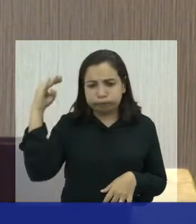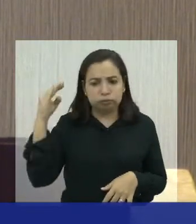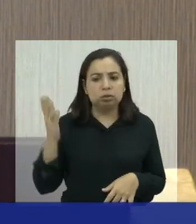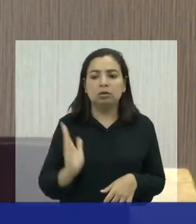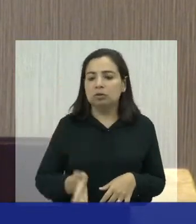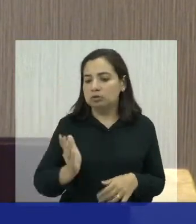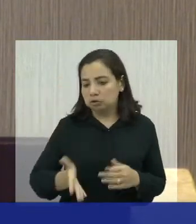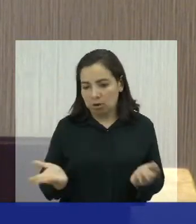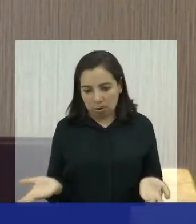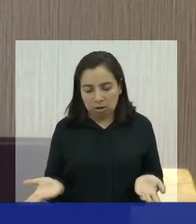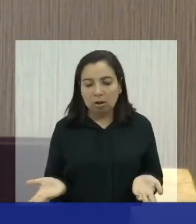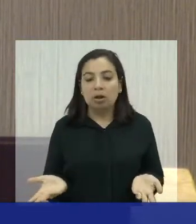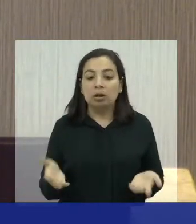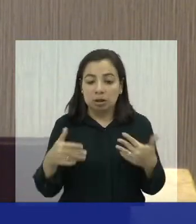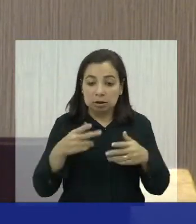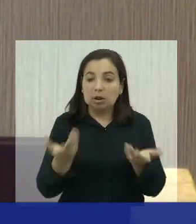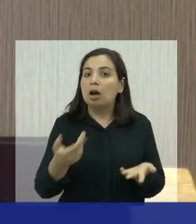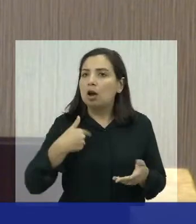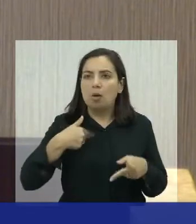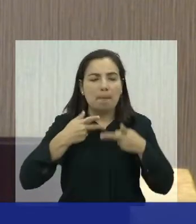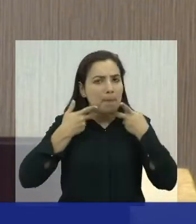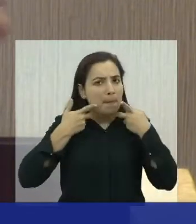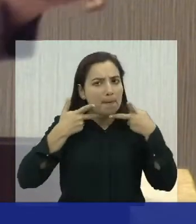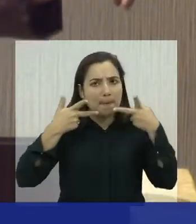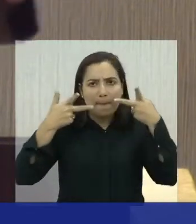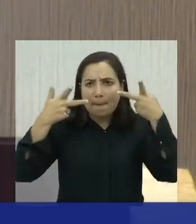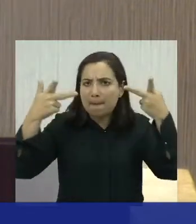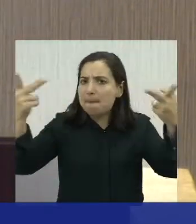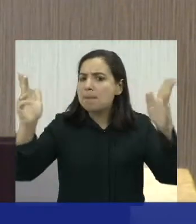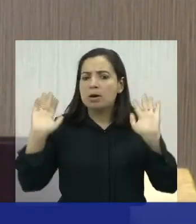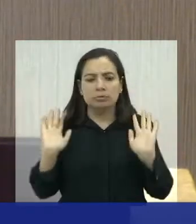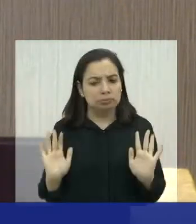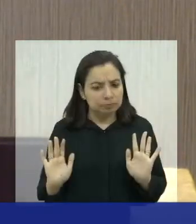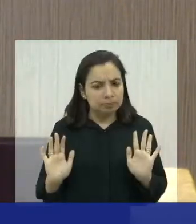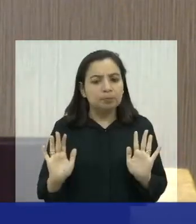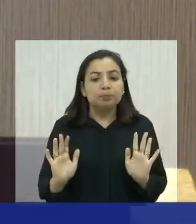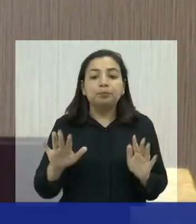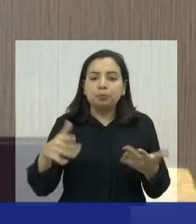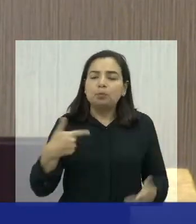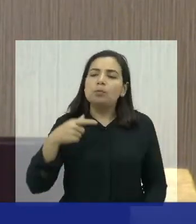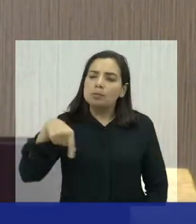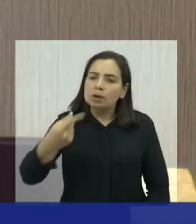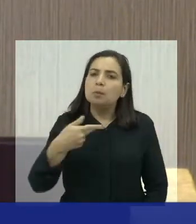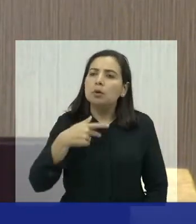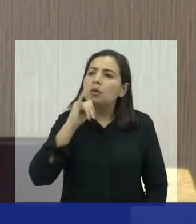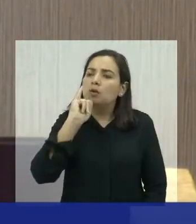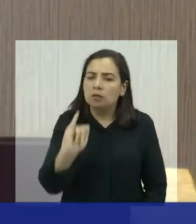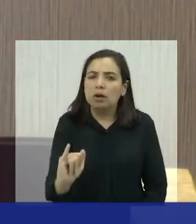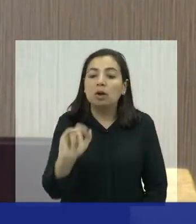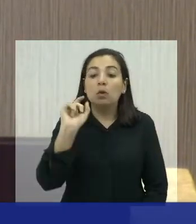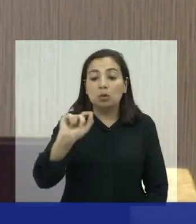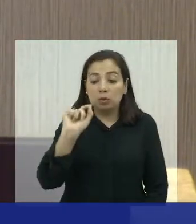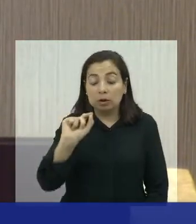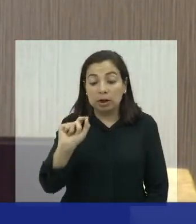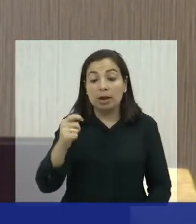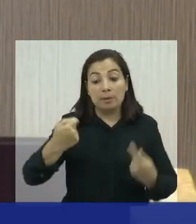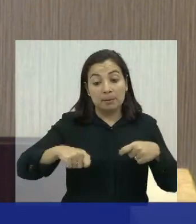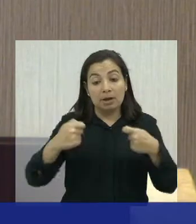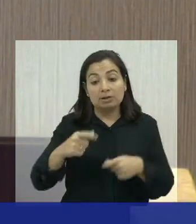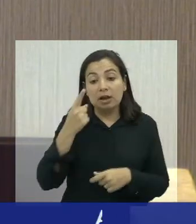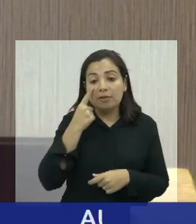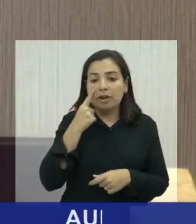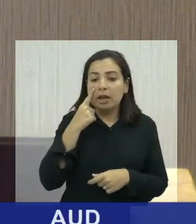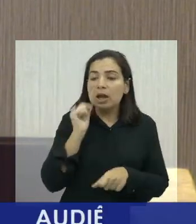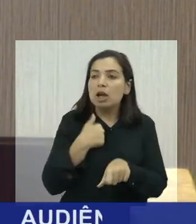eu vim, soltei o verbo. E eu disse para ele, numa ocasião, eu fiquei até receosa de você não me chamar